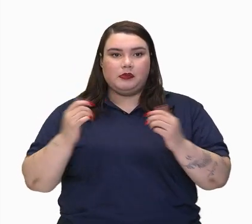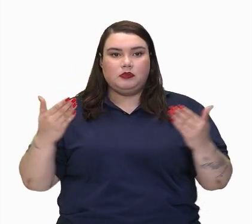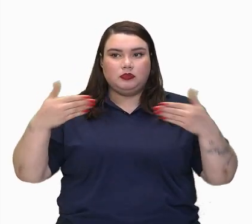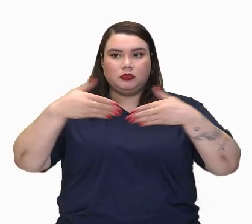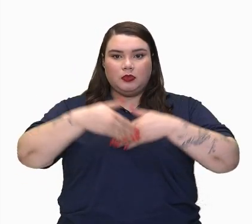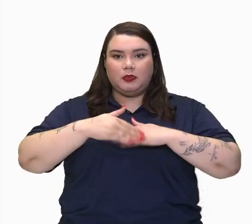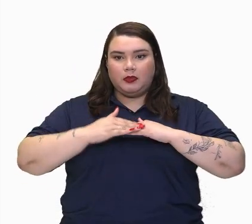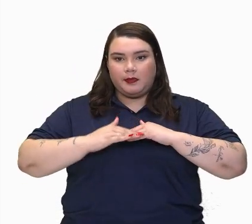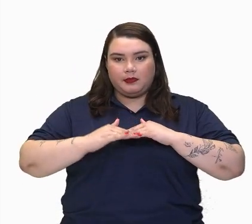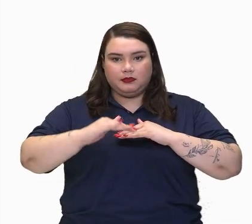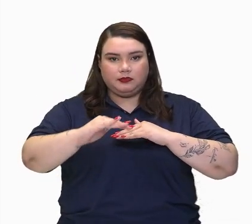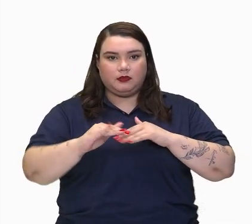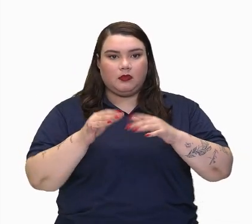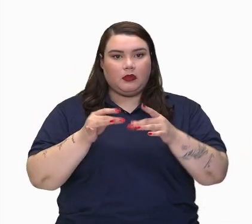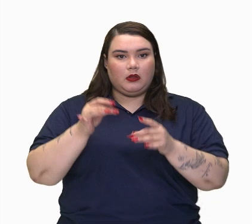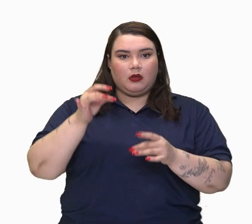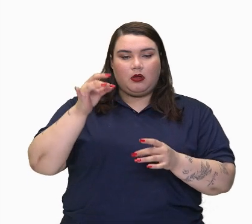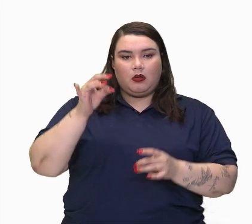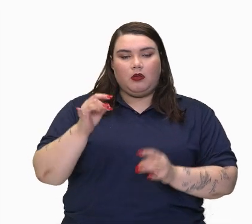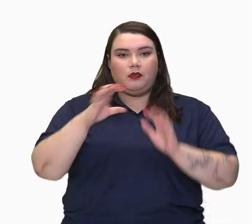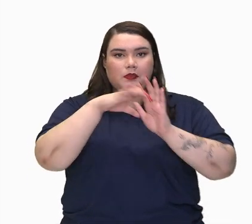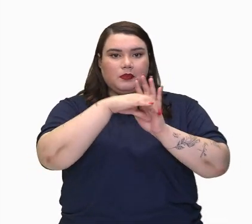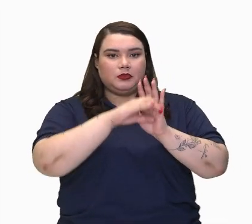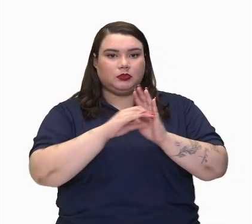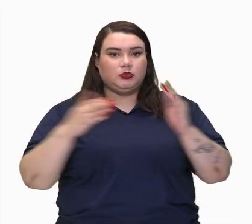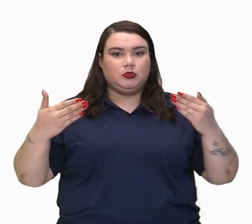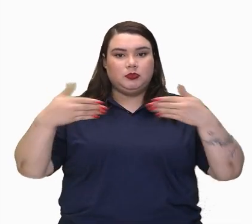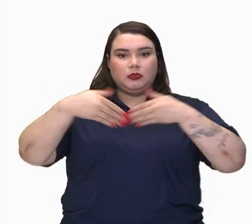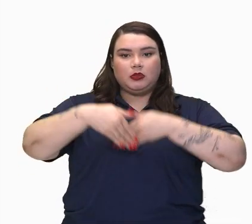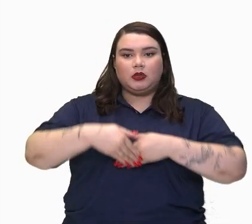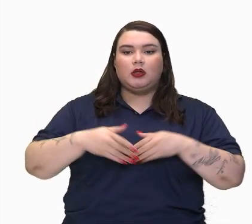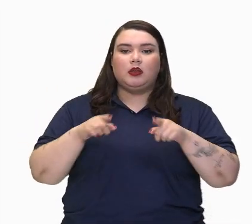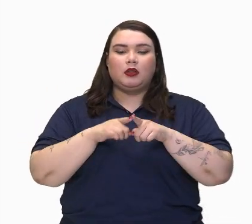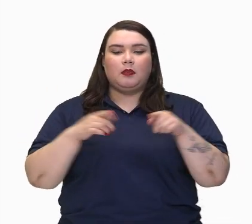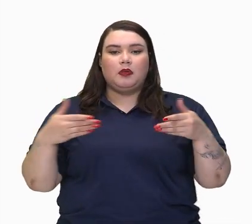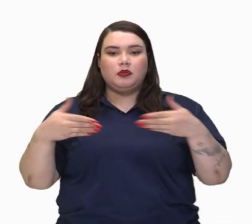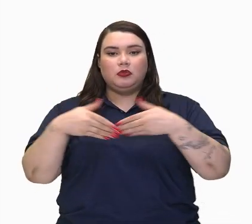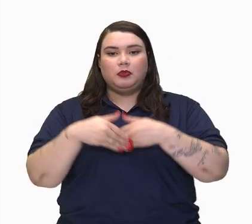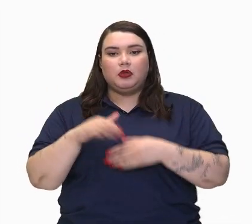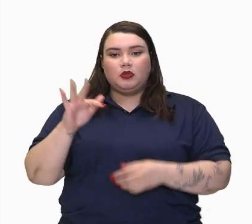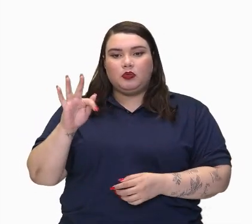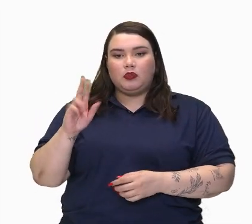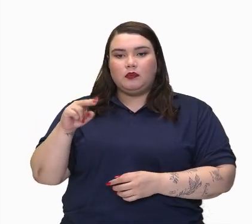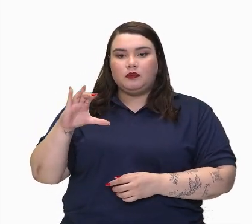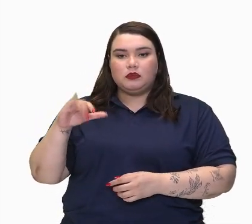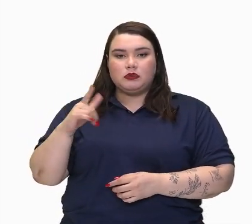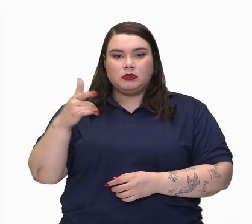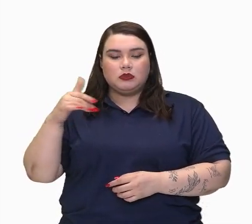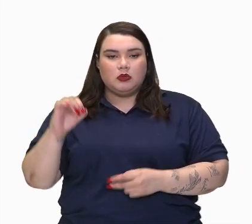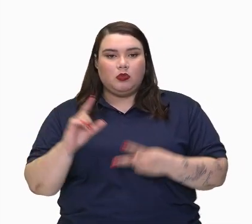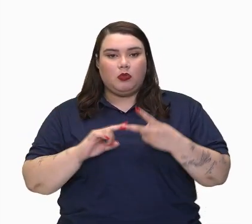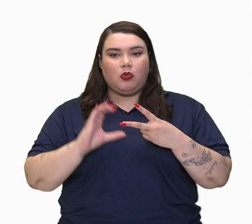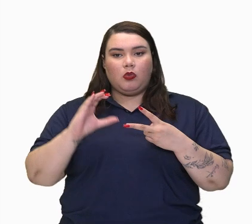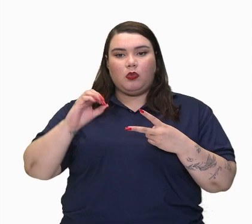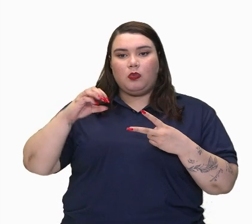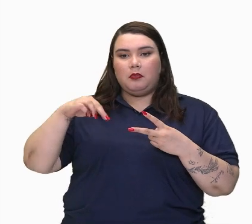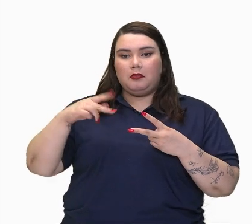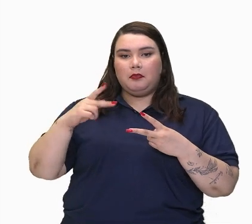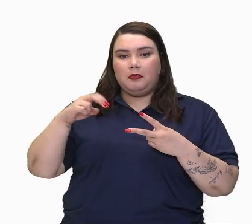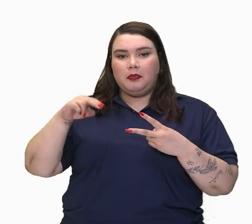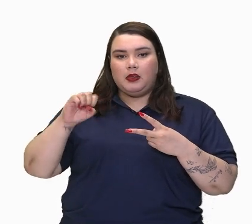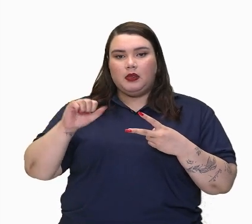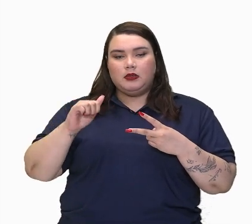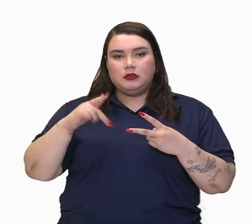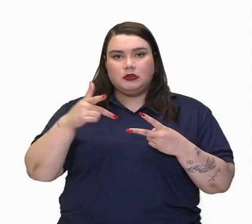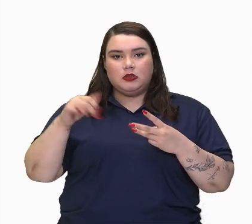plana. E o detalhamento é conceito de isomeria, isomeria de função, isomeria de